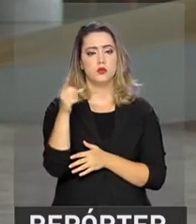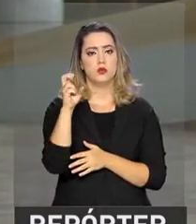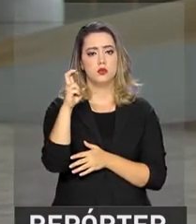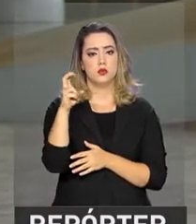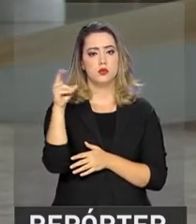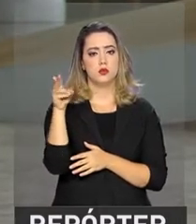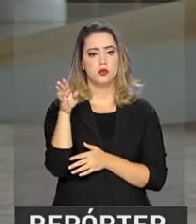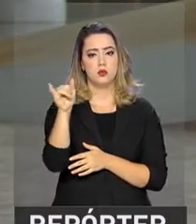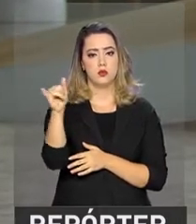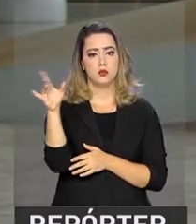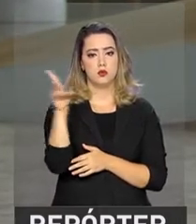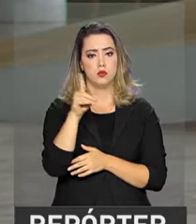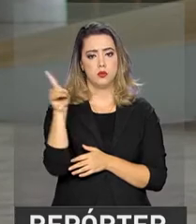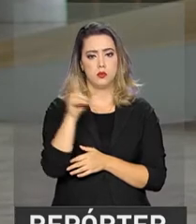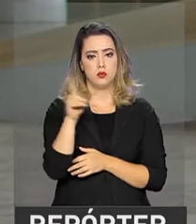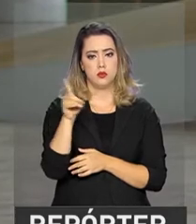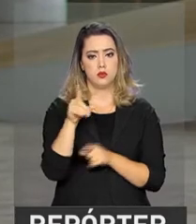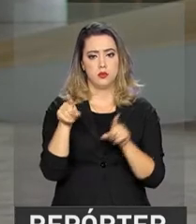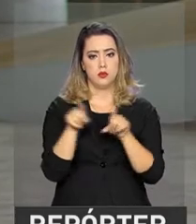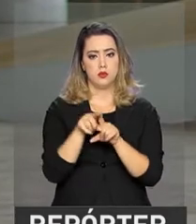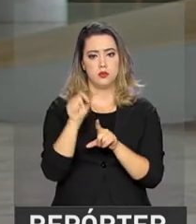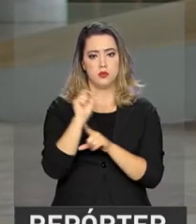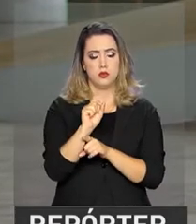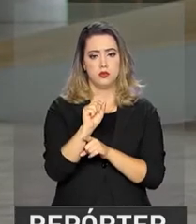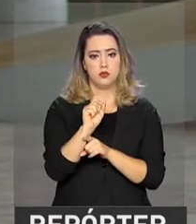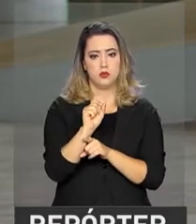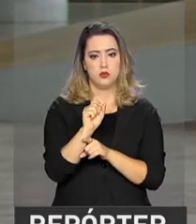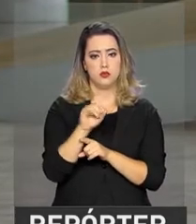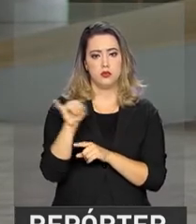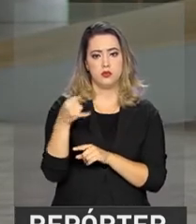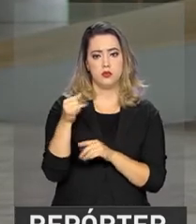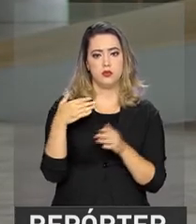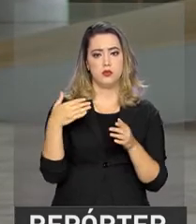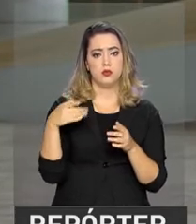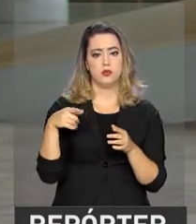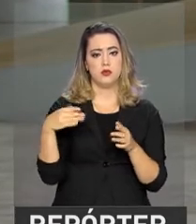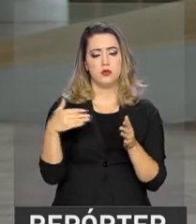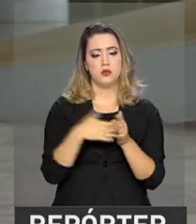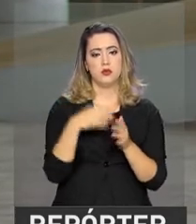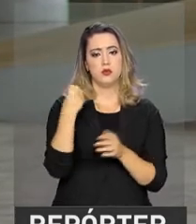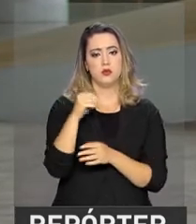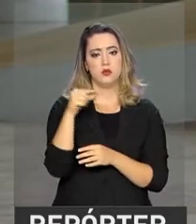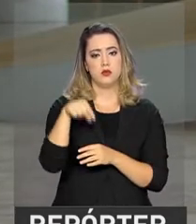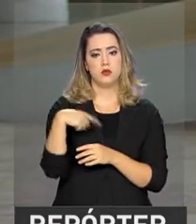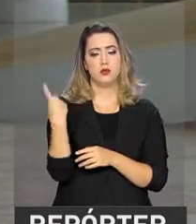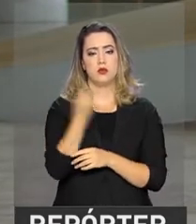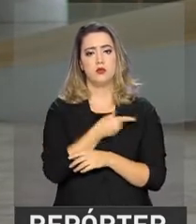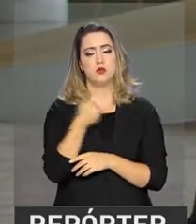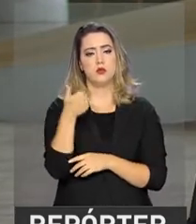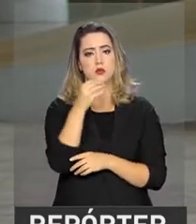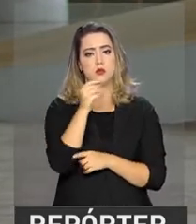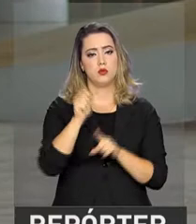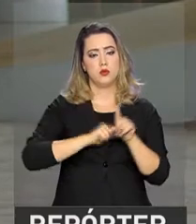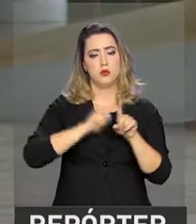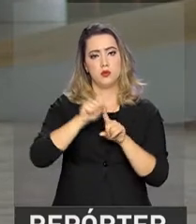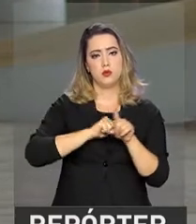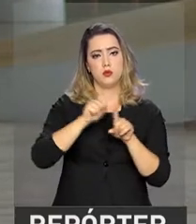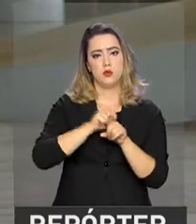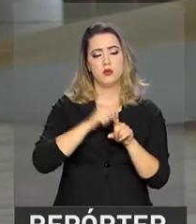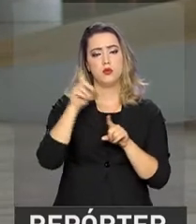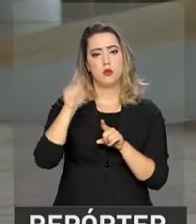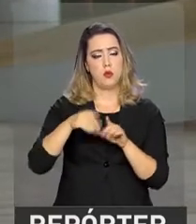de dólares em 1o de janeiro a outubro deste ano nos dez meses e 2017